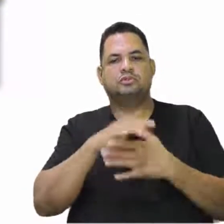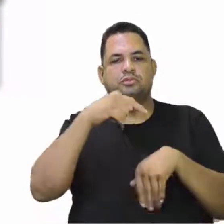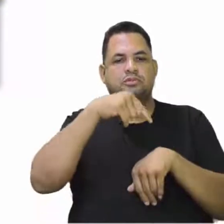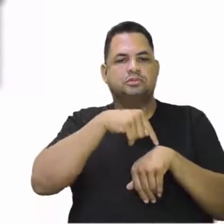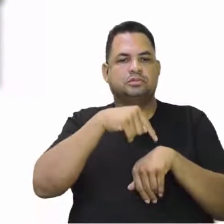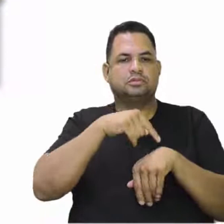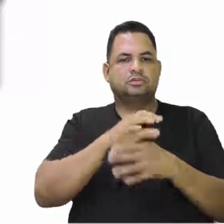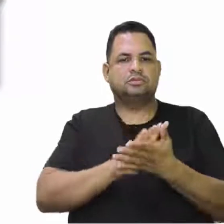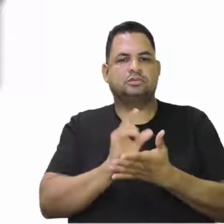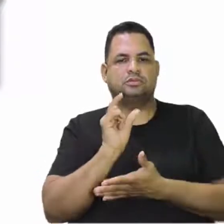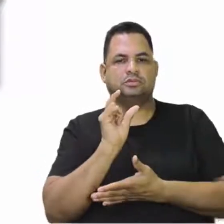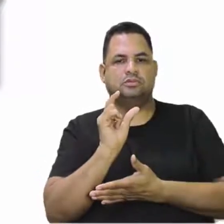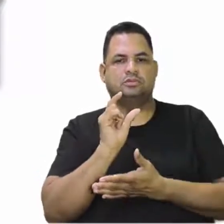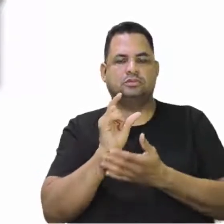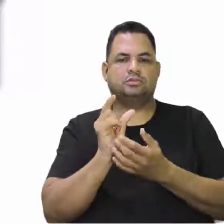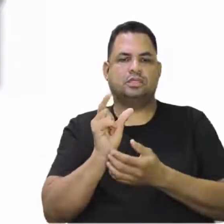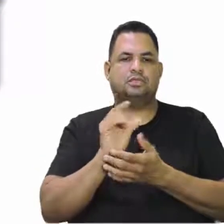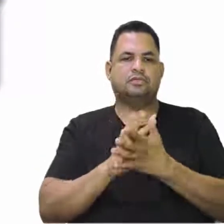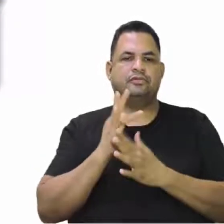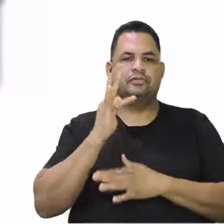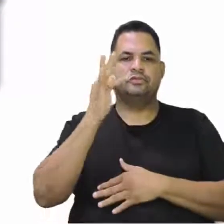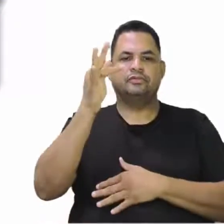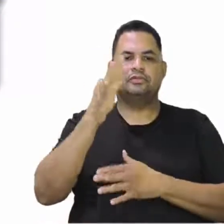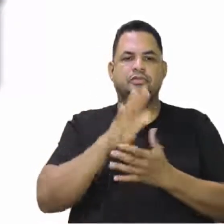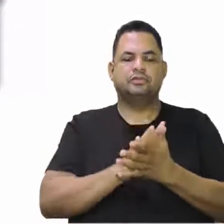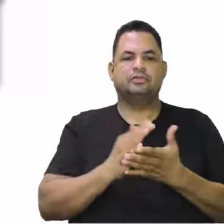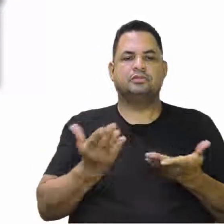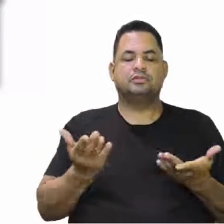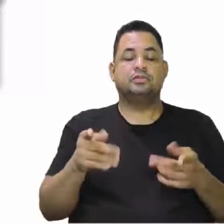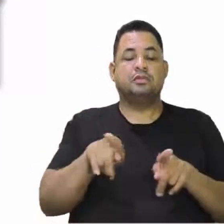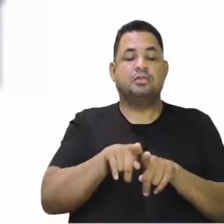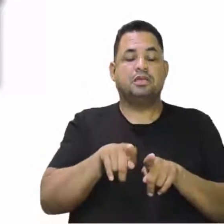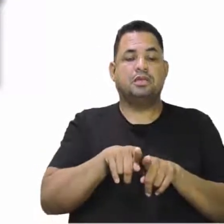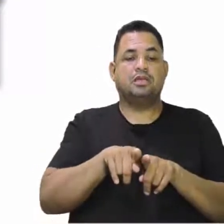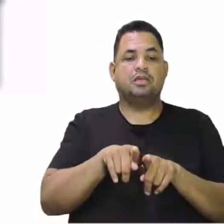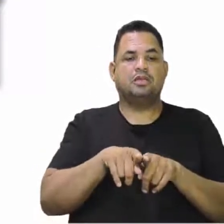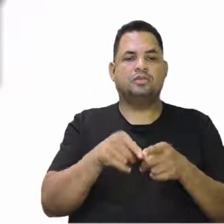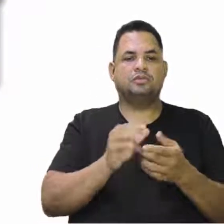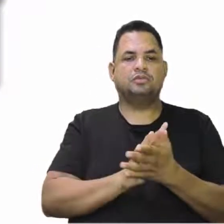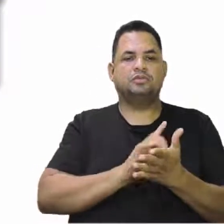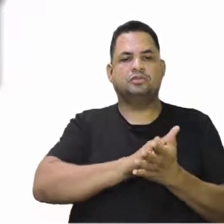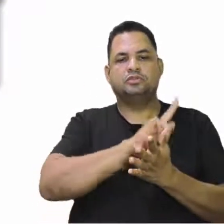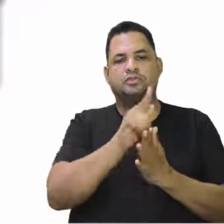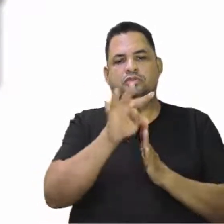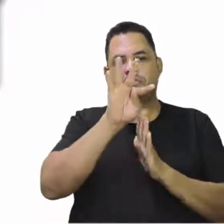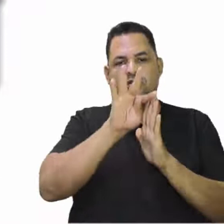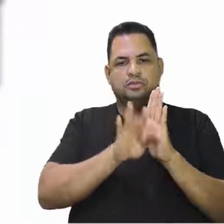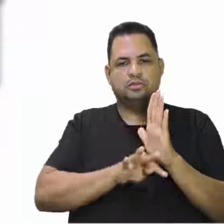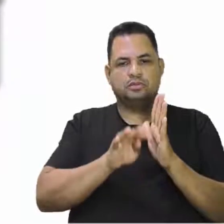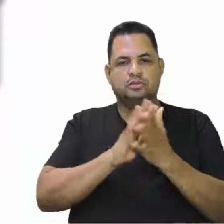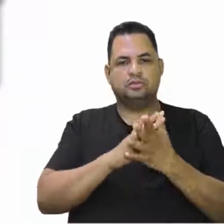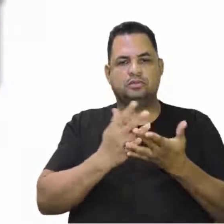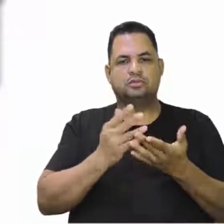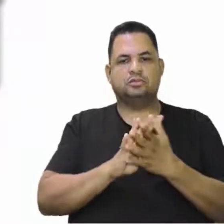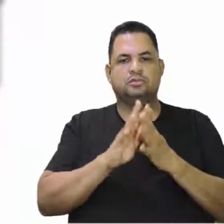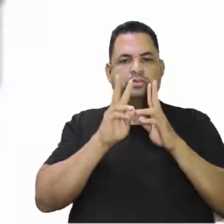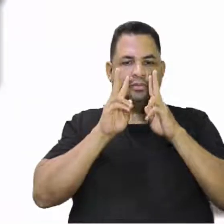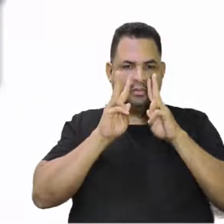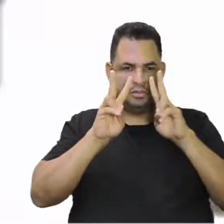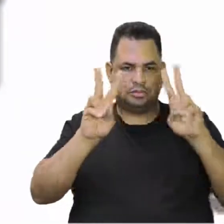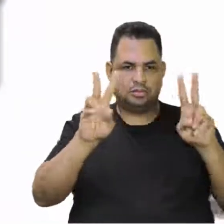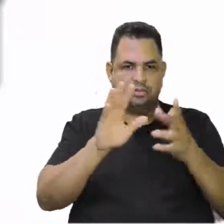algumas expressões de futuro, vamos ver o gênero textual previsões do